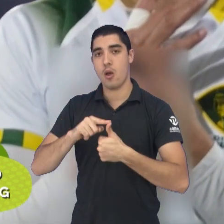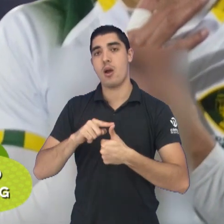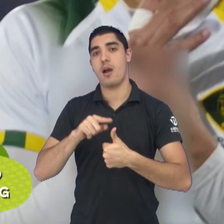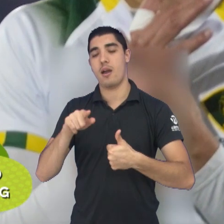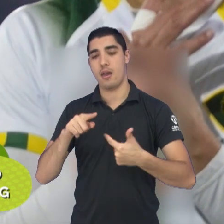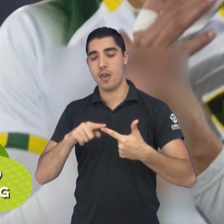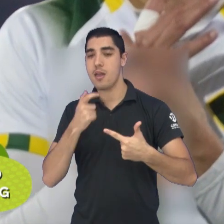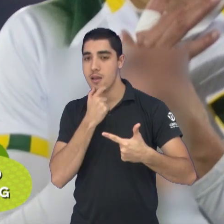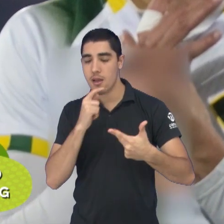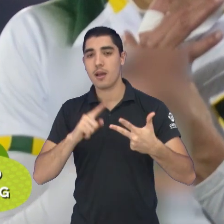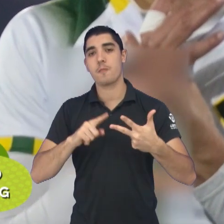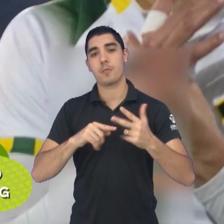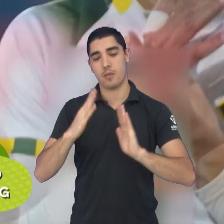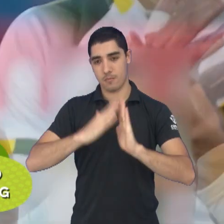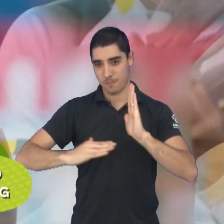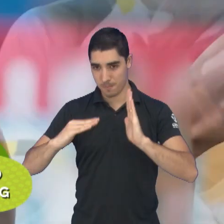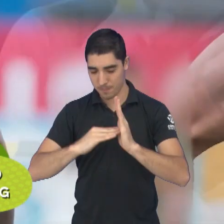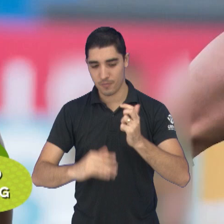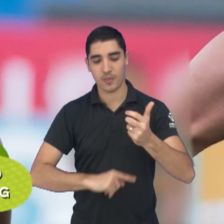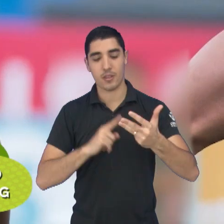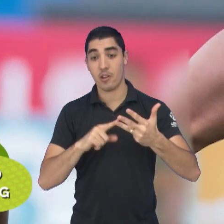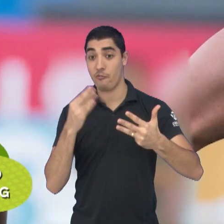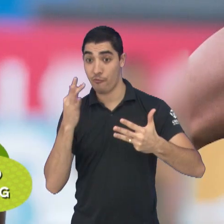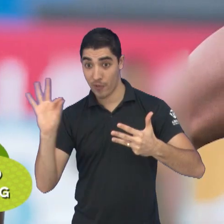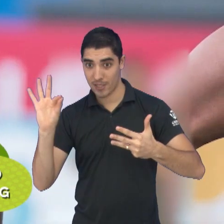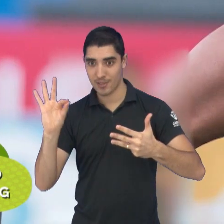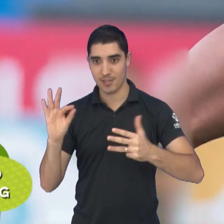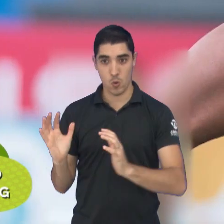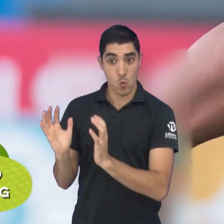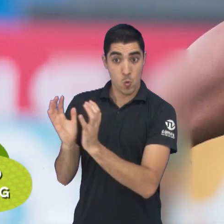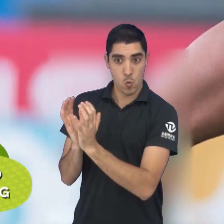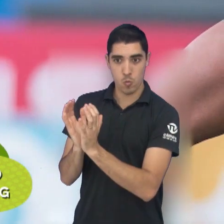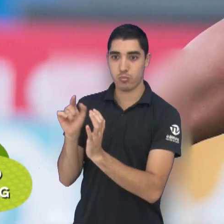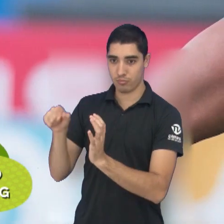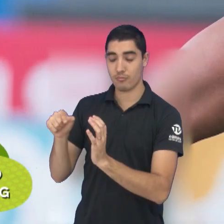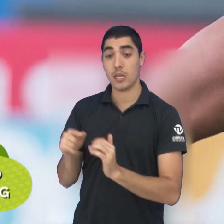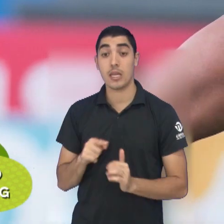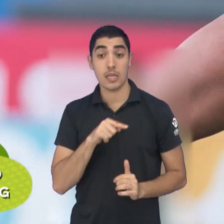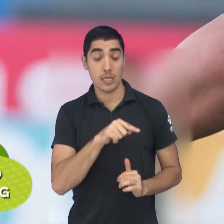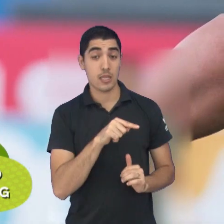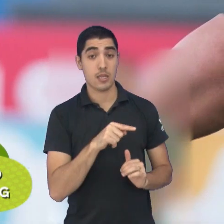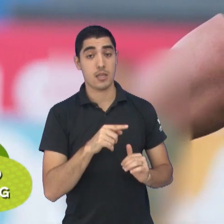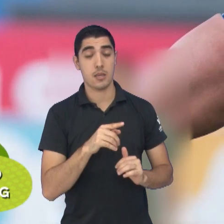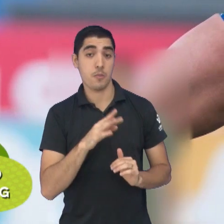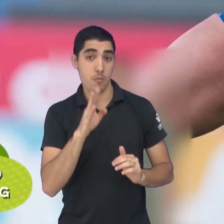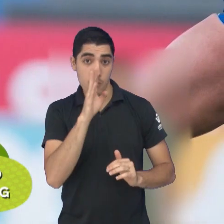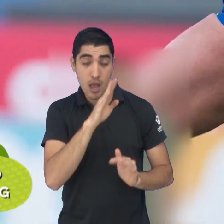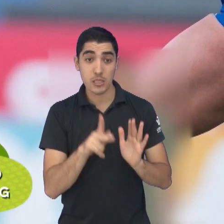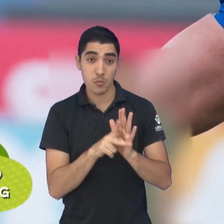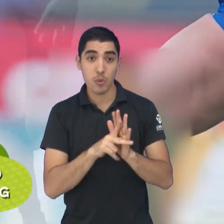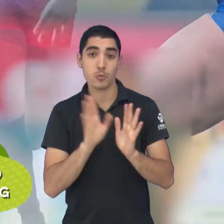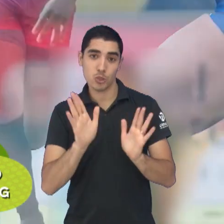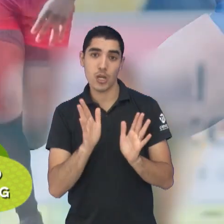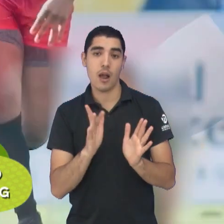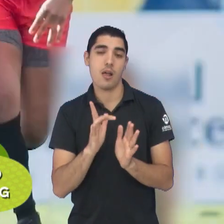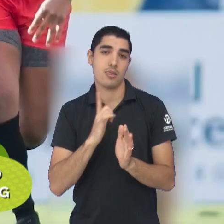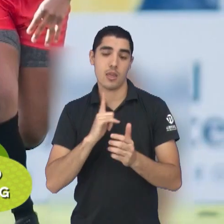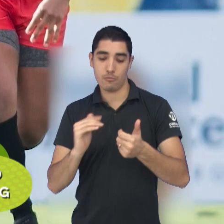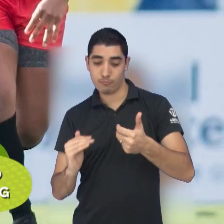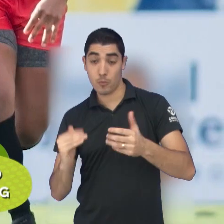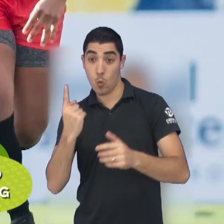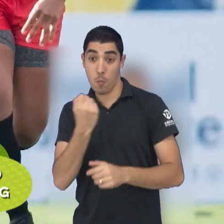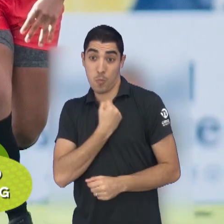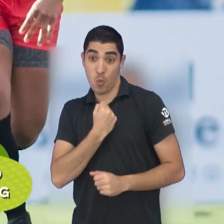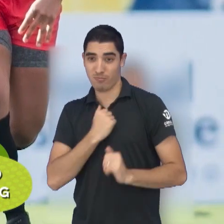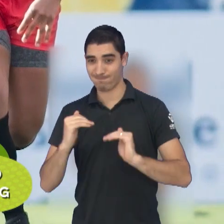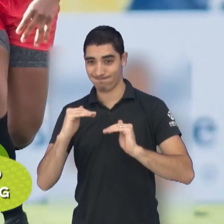e França, e hoje ocupa o 9º lugar geral da competição, apenas um ponto abaixo justamente da Grã-Bretanha. Ou seja, o Brasil